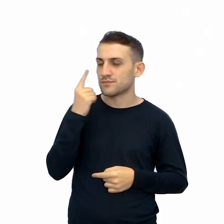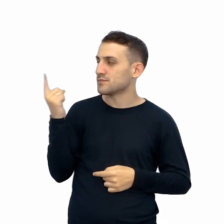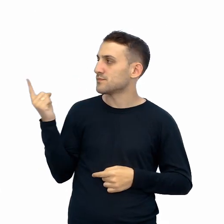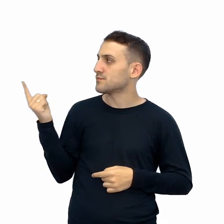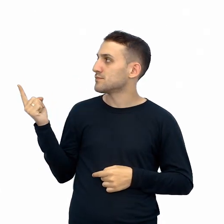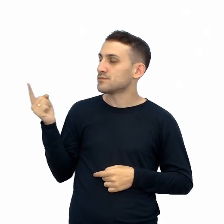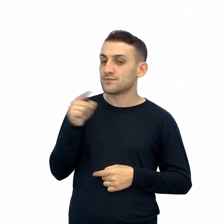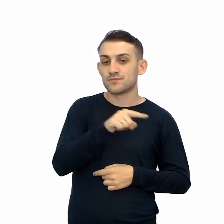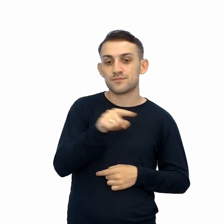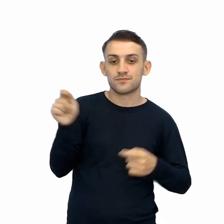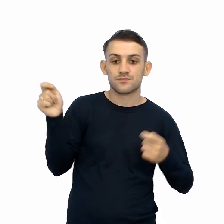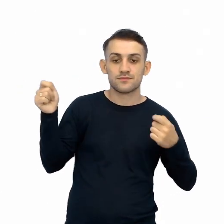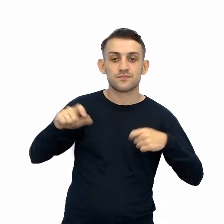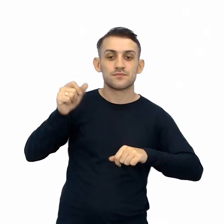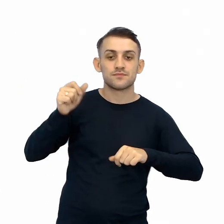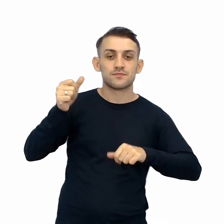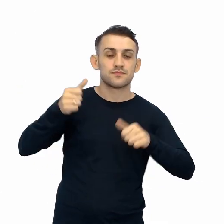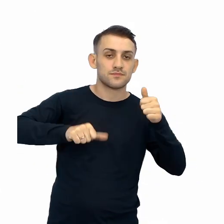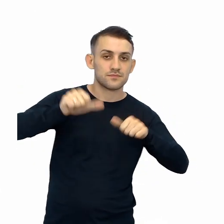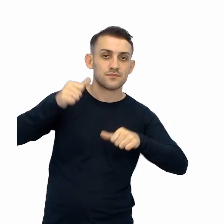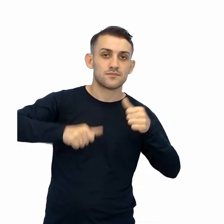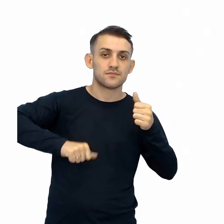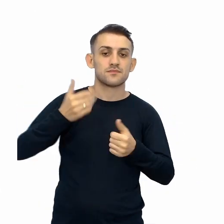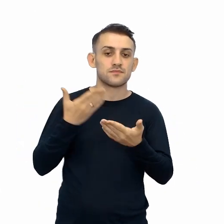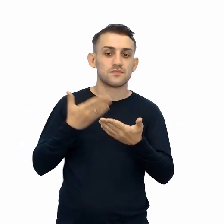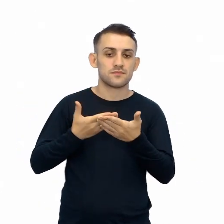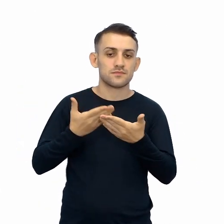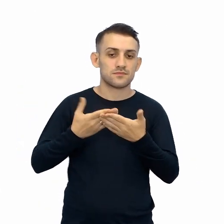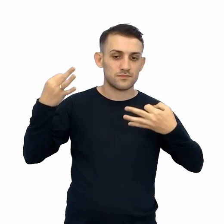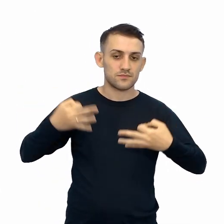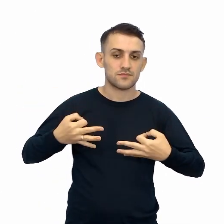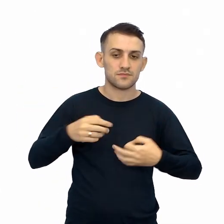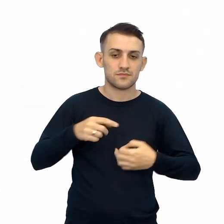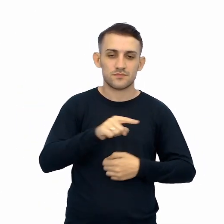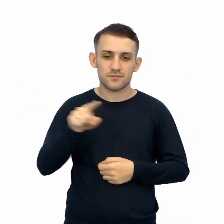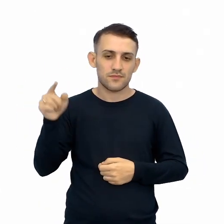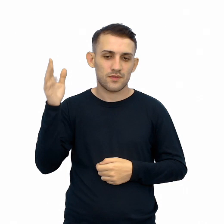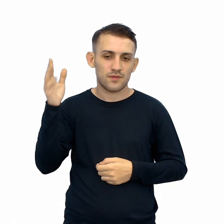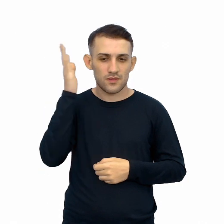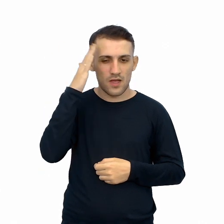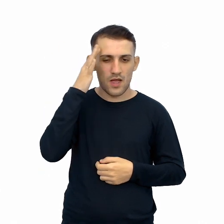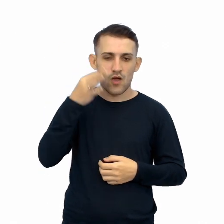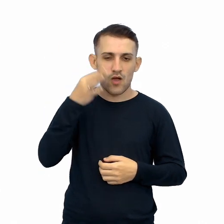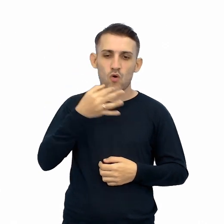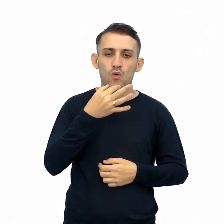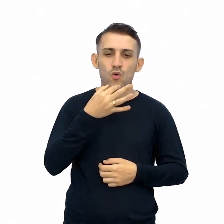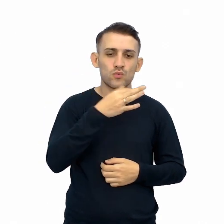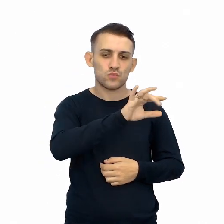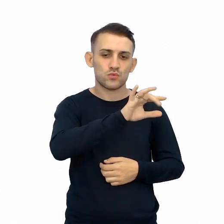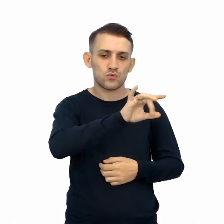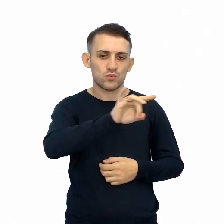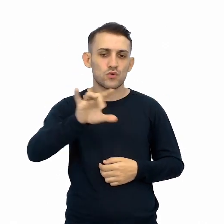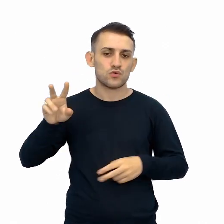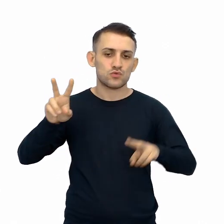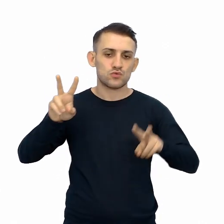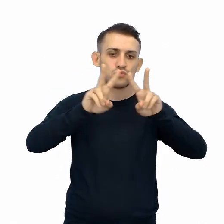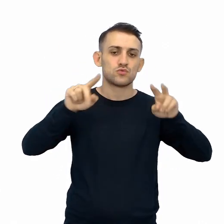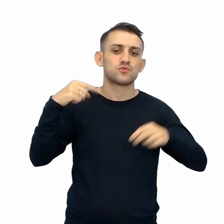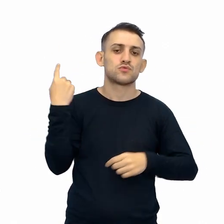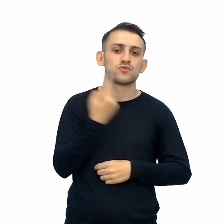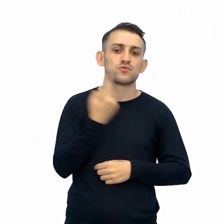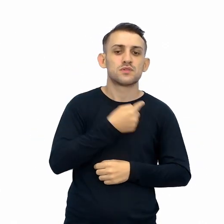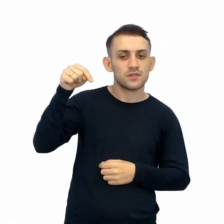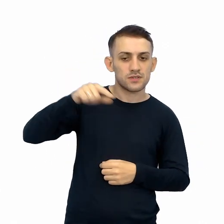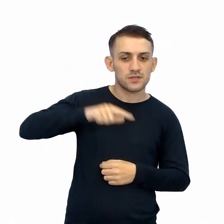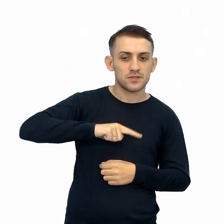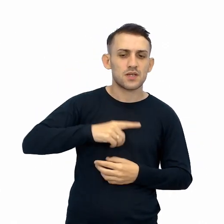que vocês possam avaliar essa transmissão. Vocês sabem que a opinião de vocês sobre o que nós